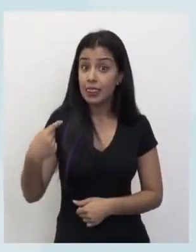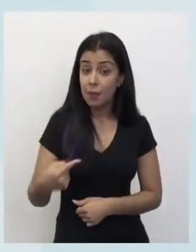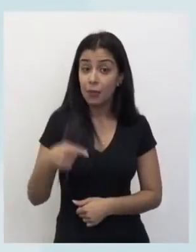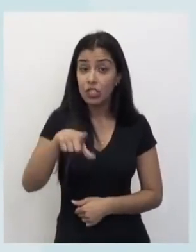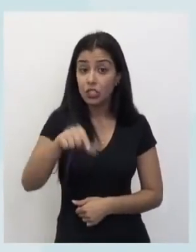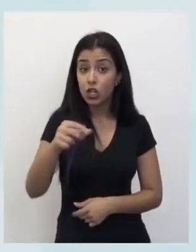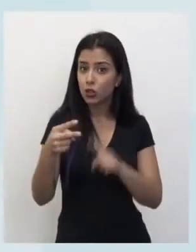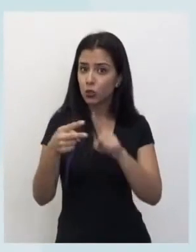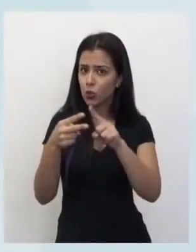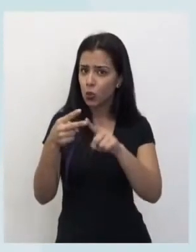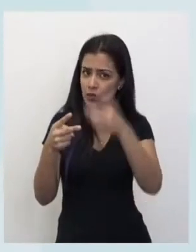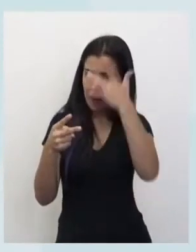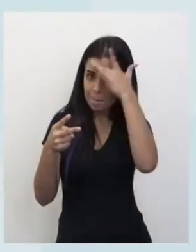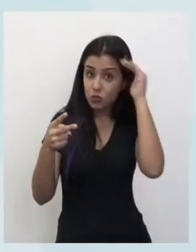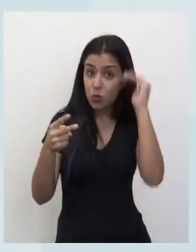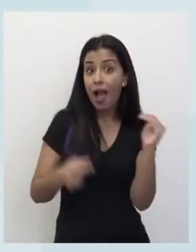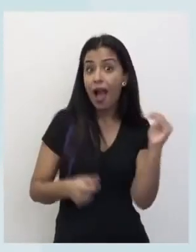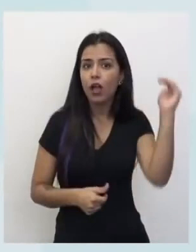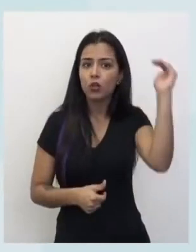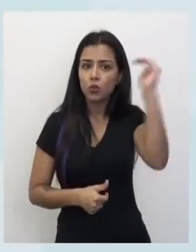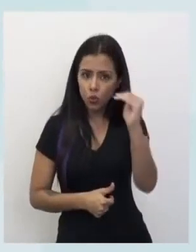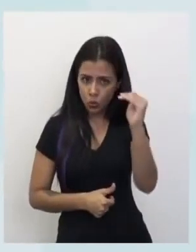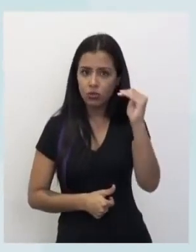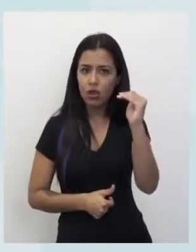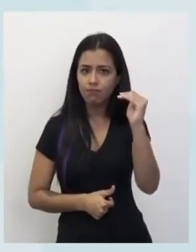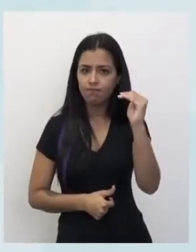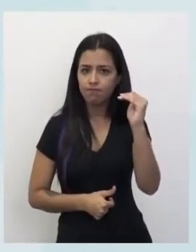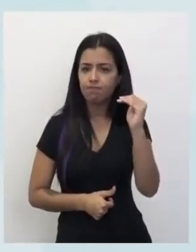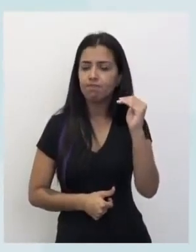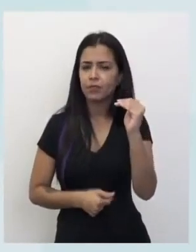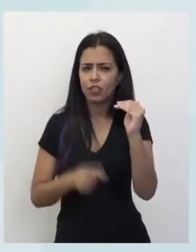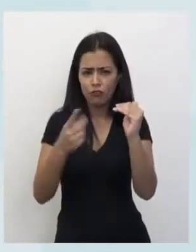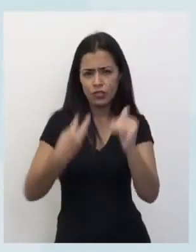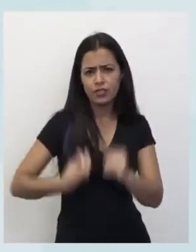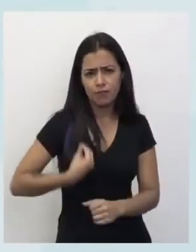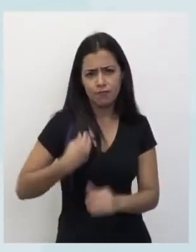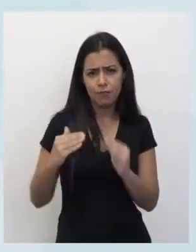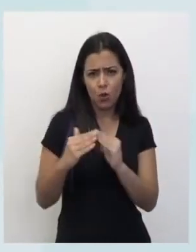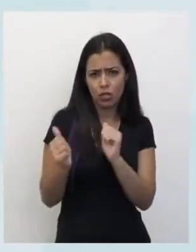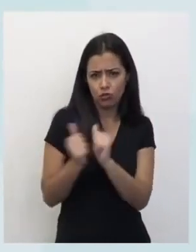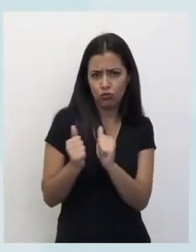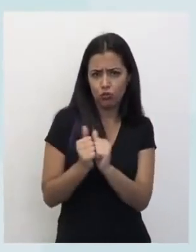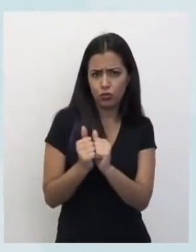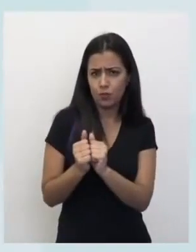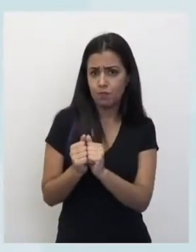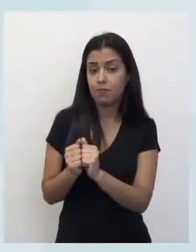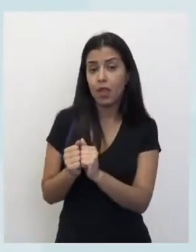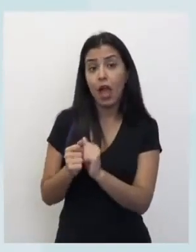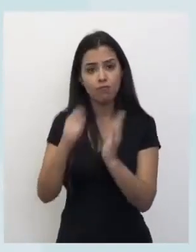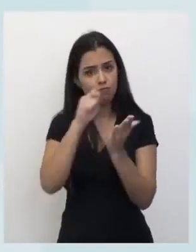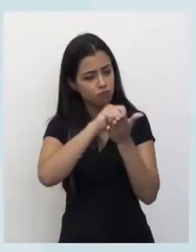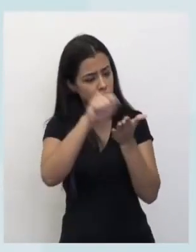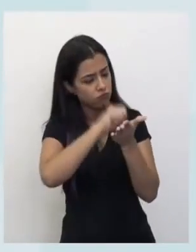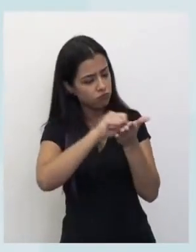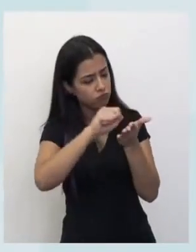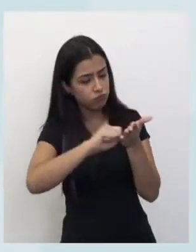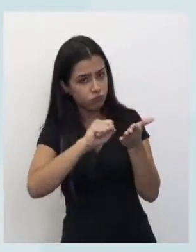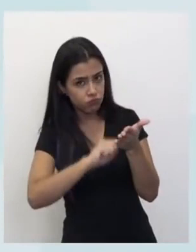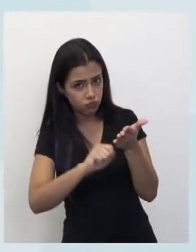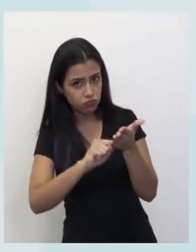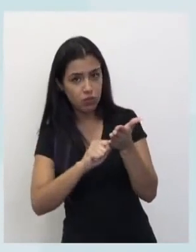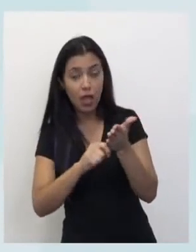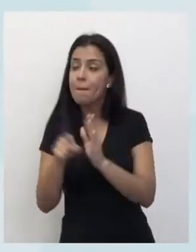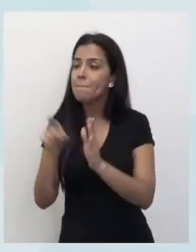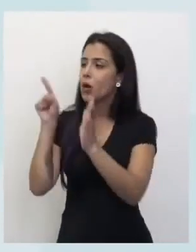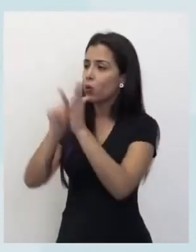entrevistar. Faça a elas perguntas a seguir e tome nota, tá? Então, isso é importante. Anote as respostas